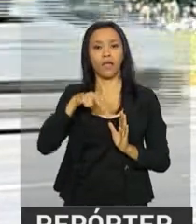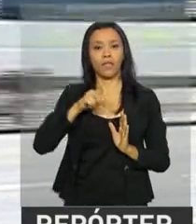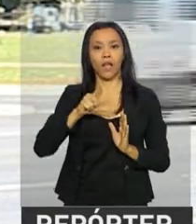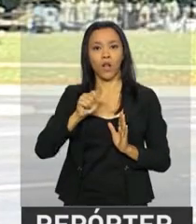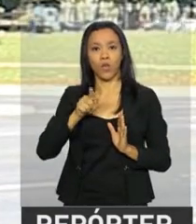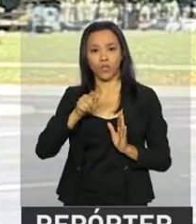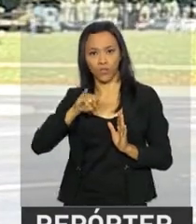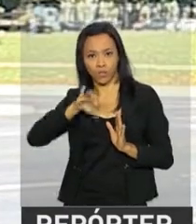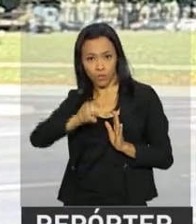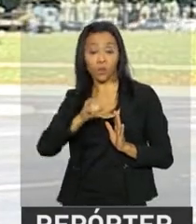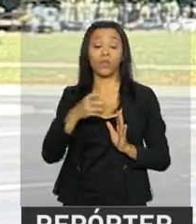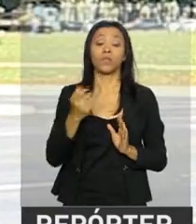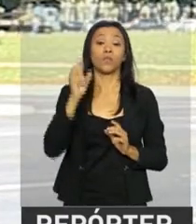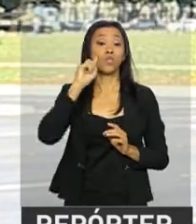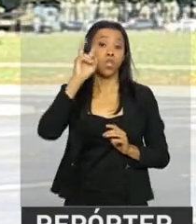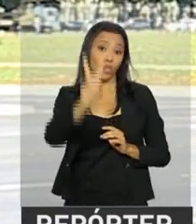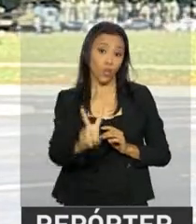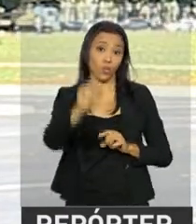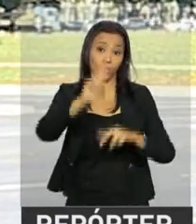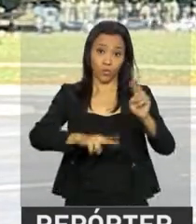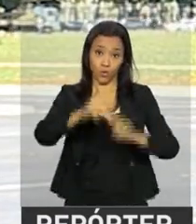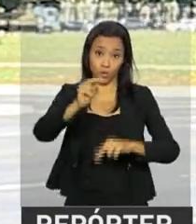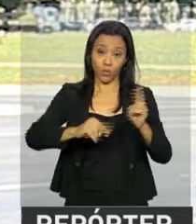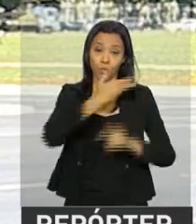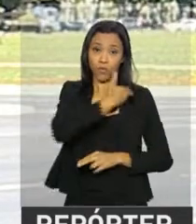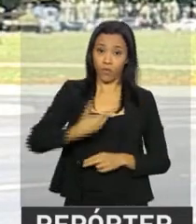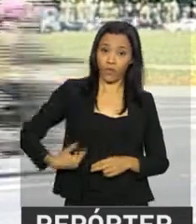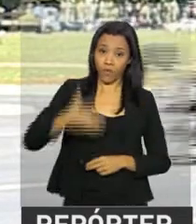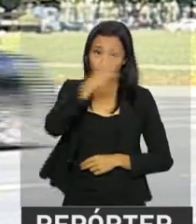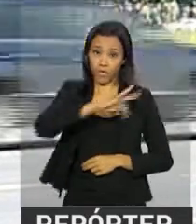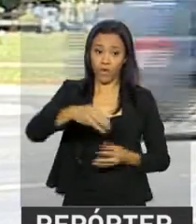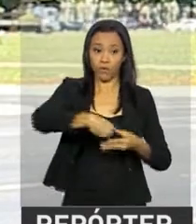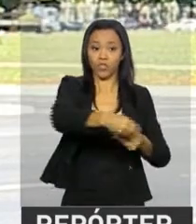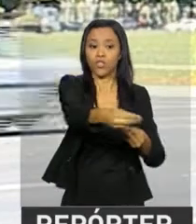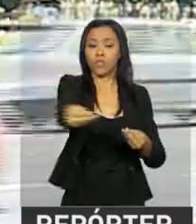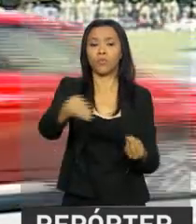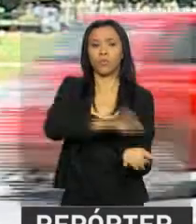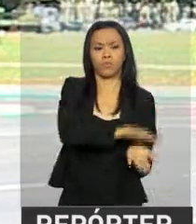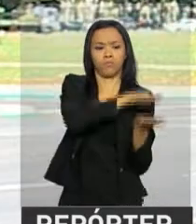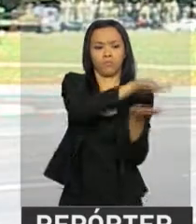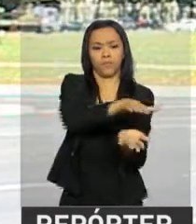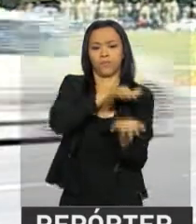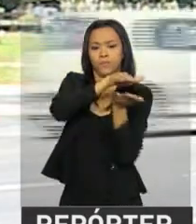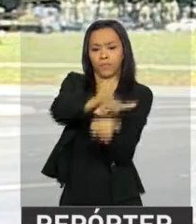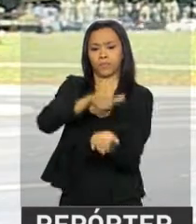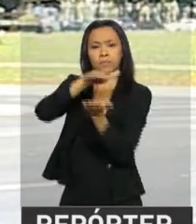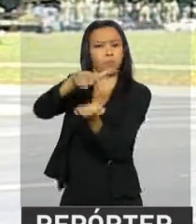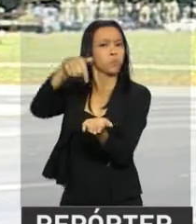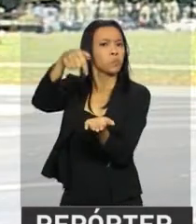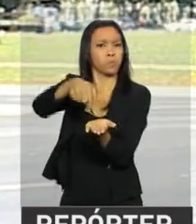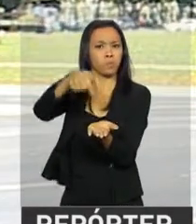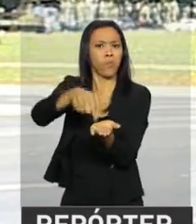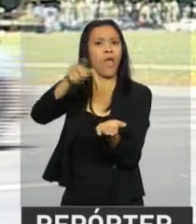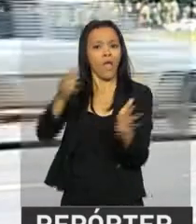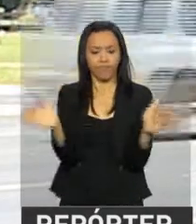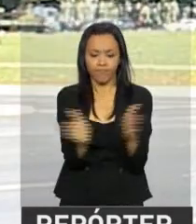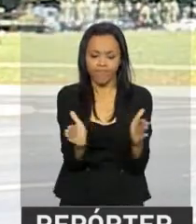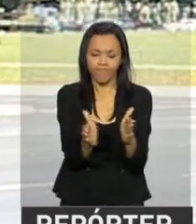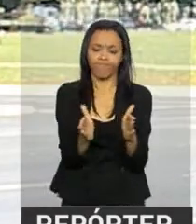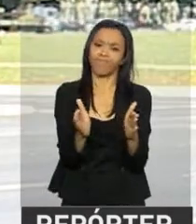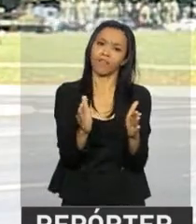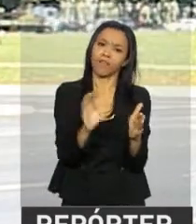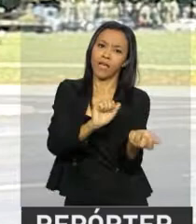junho, o governo federal começou a distribuir 374 mil kits com antenas e conversores para